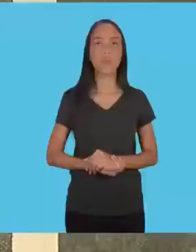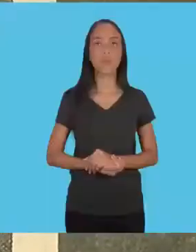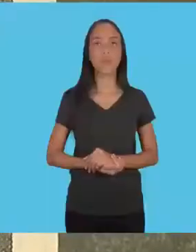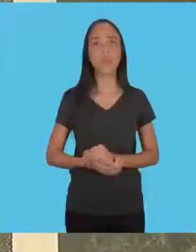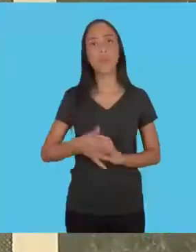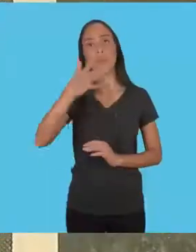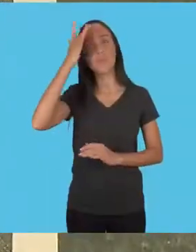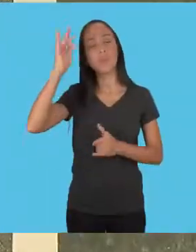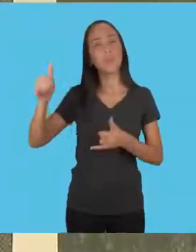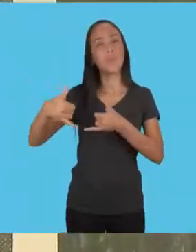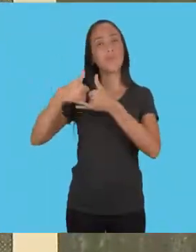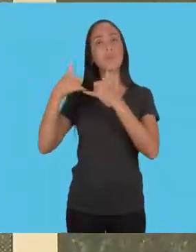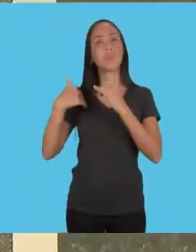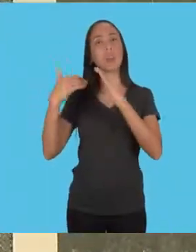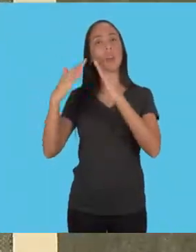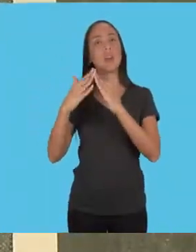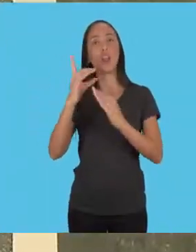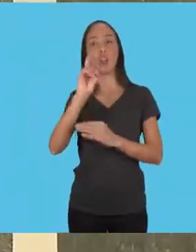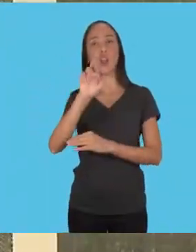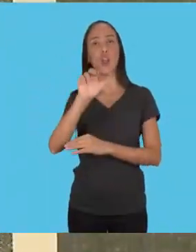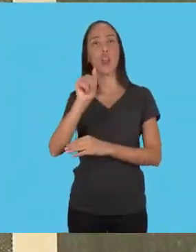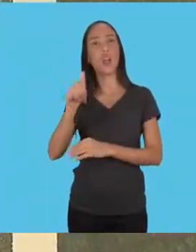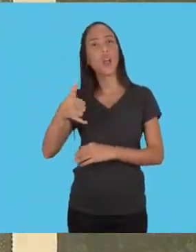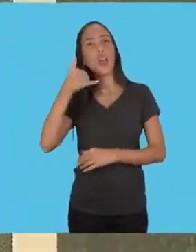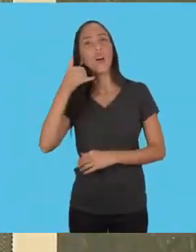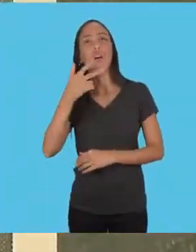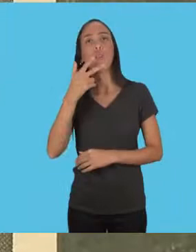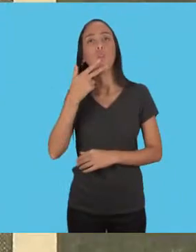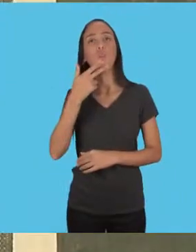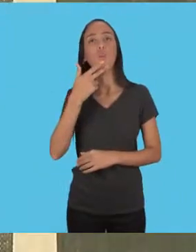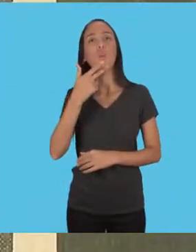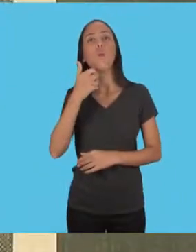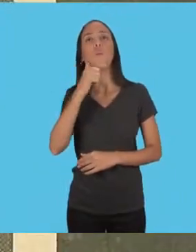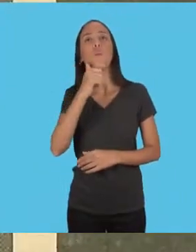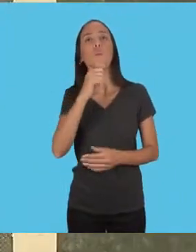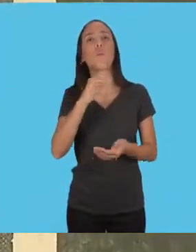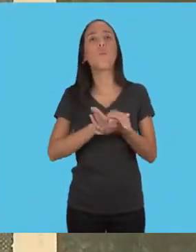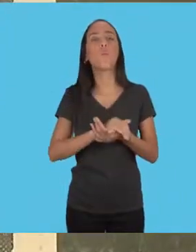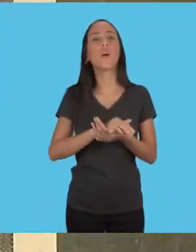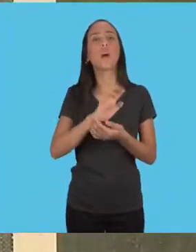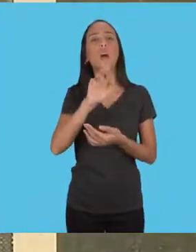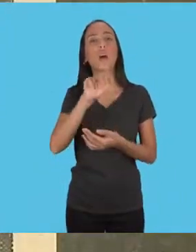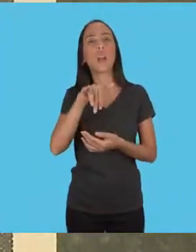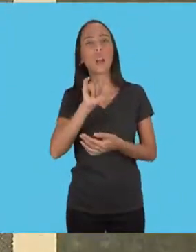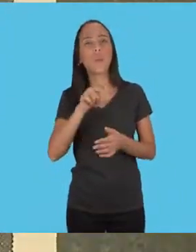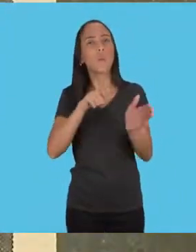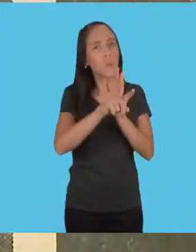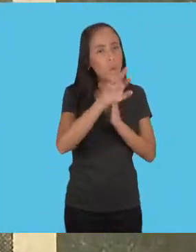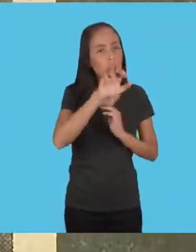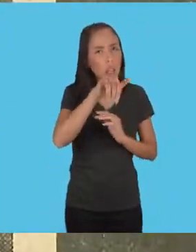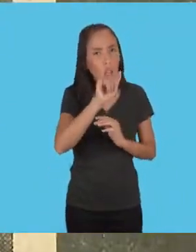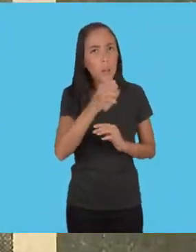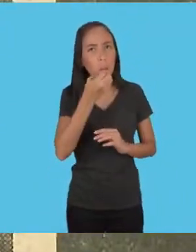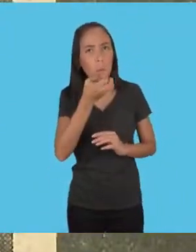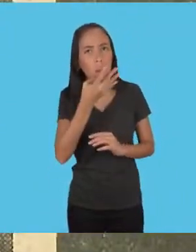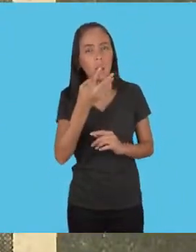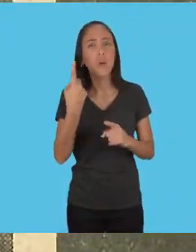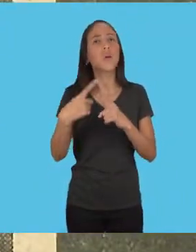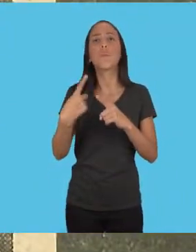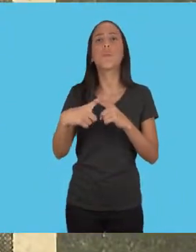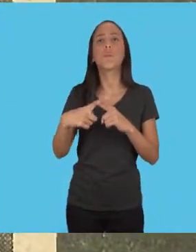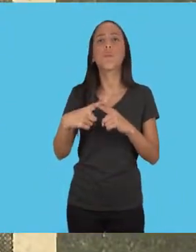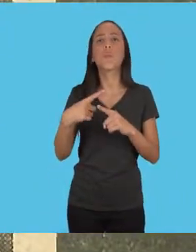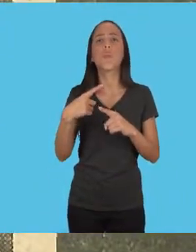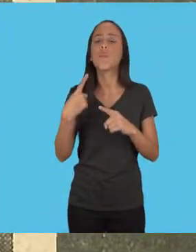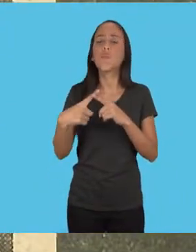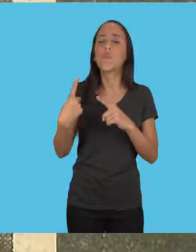Telefono lá para casa, Dora atende, é a mulher do Ernei, perguntando, o rei vai bem? Ela disse, sim, vai bem. Por quê? Porque o Ernei não